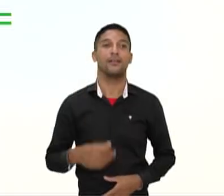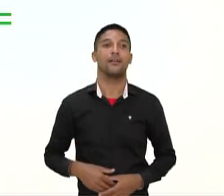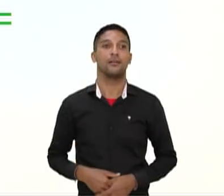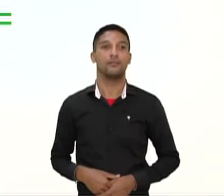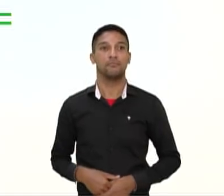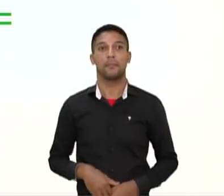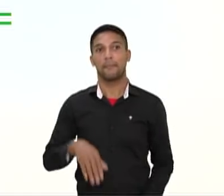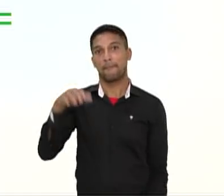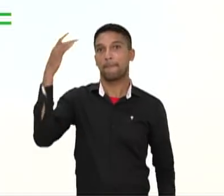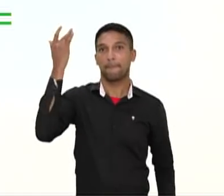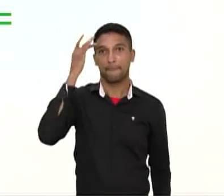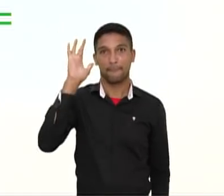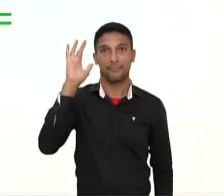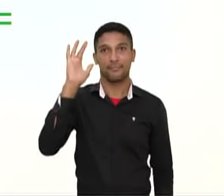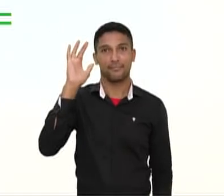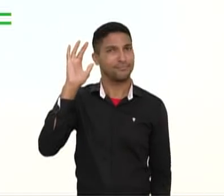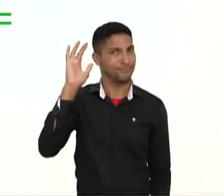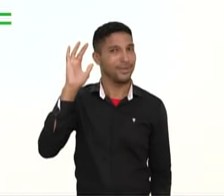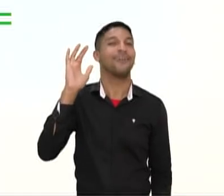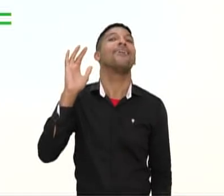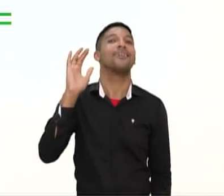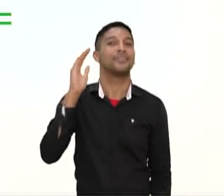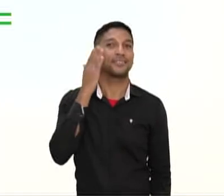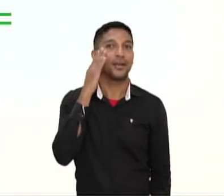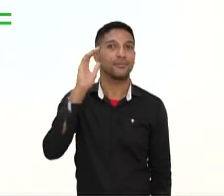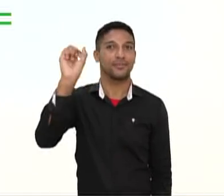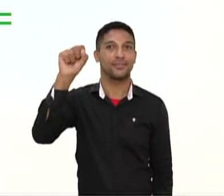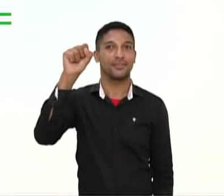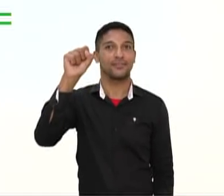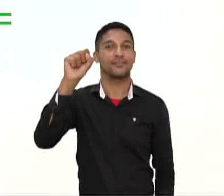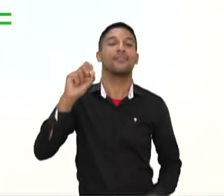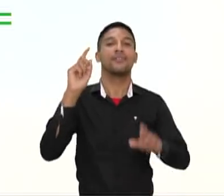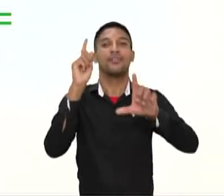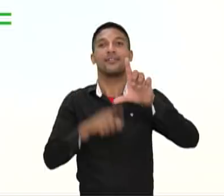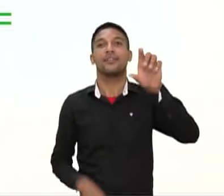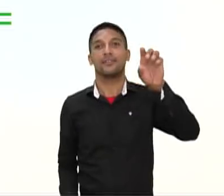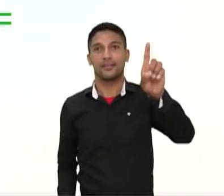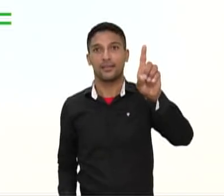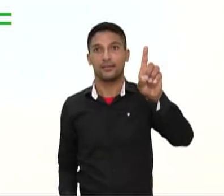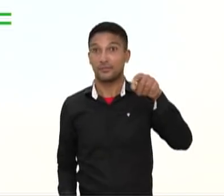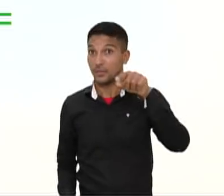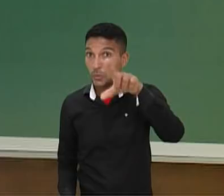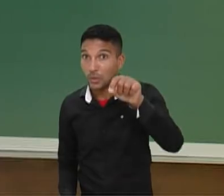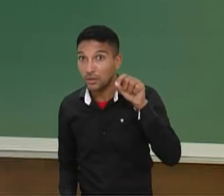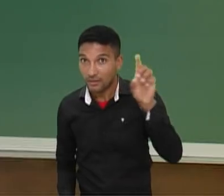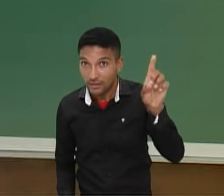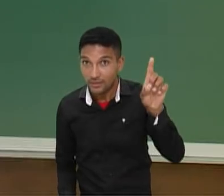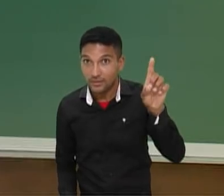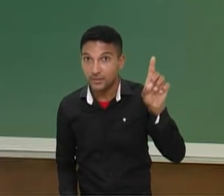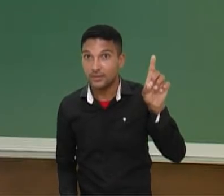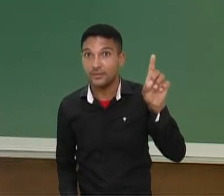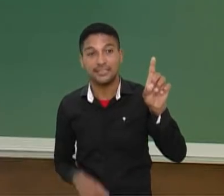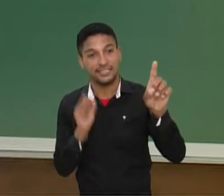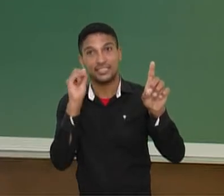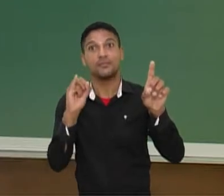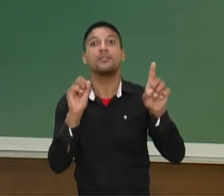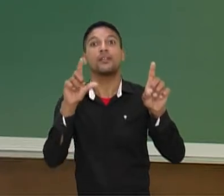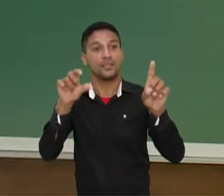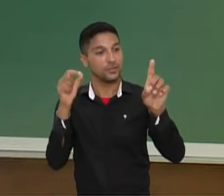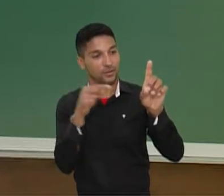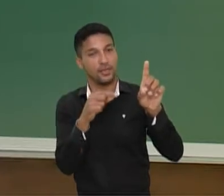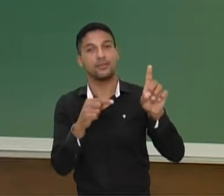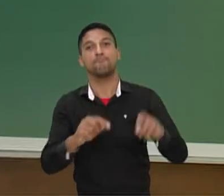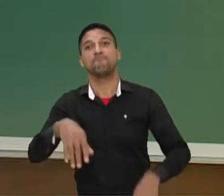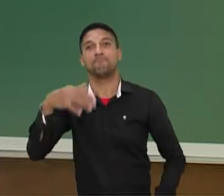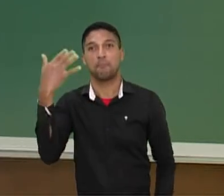não sabemos. Sabemos sim, né? É a letra D. Você marcou a letra D? Se você marcou, 10 para